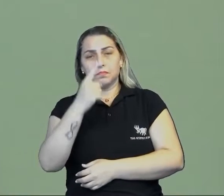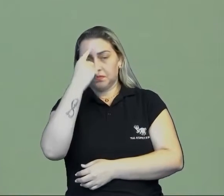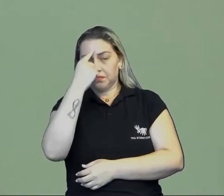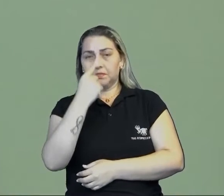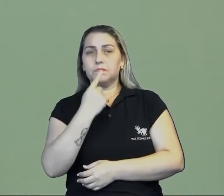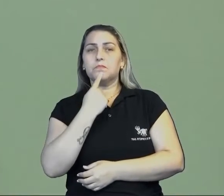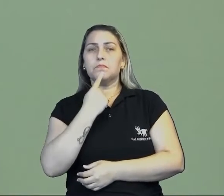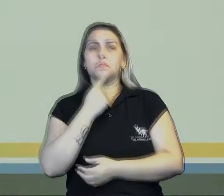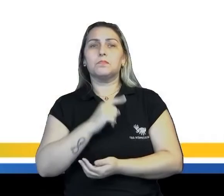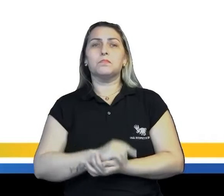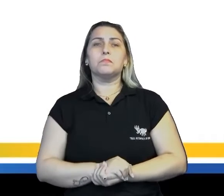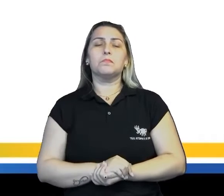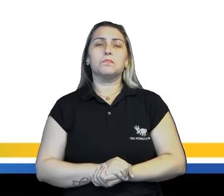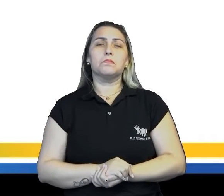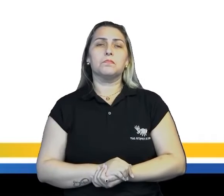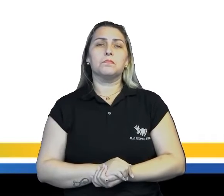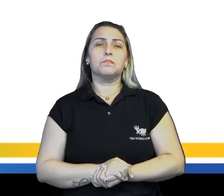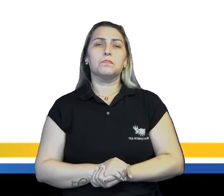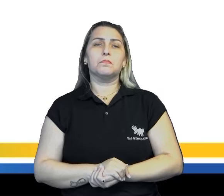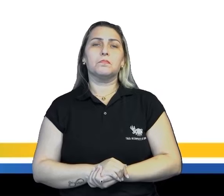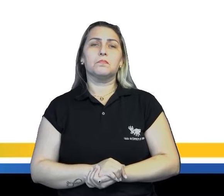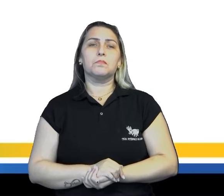imagem.